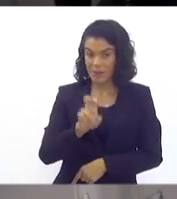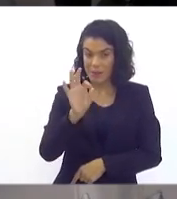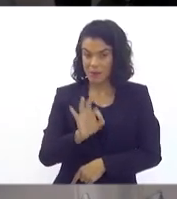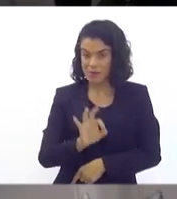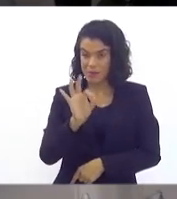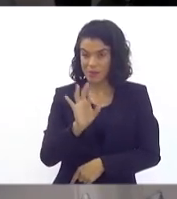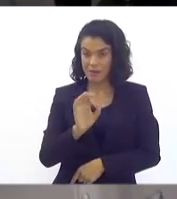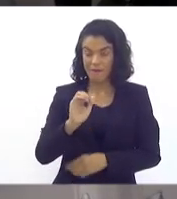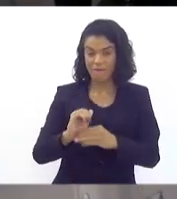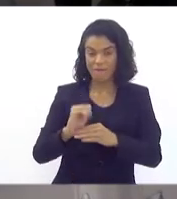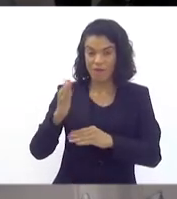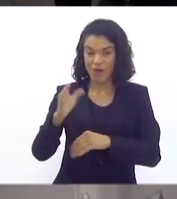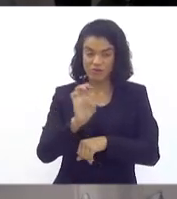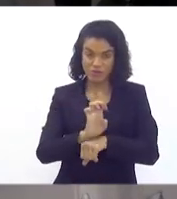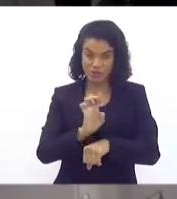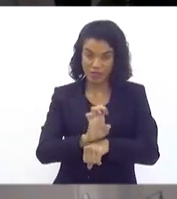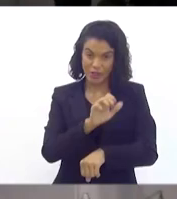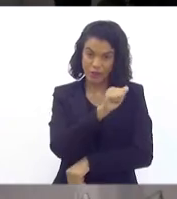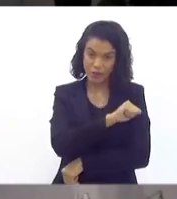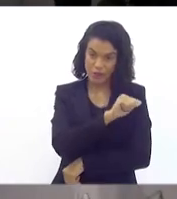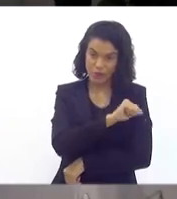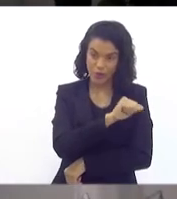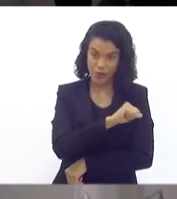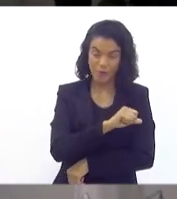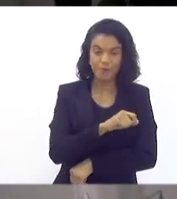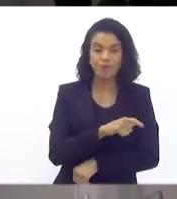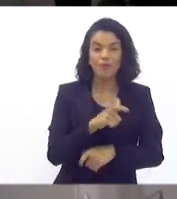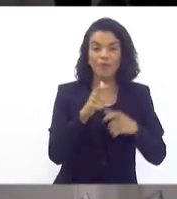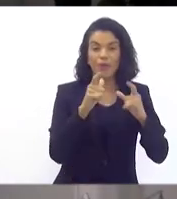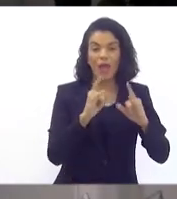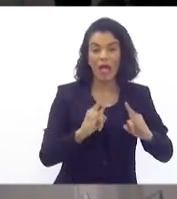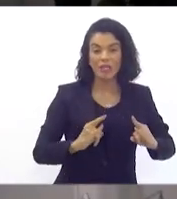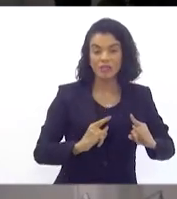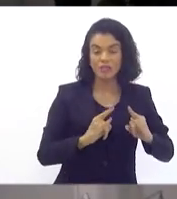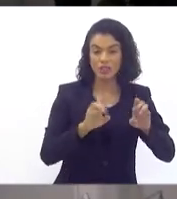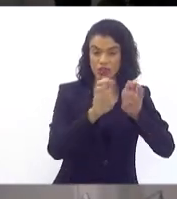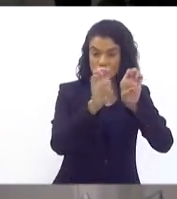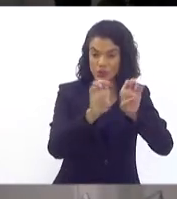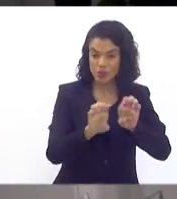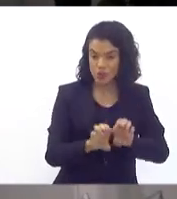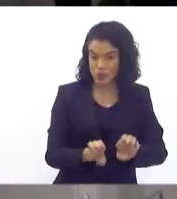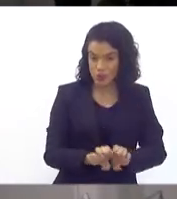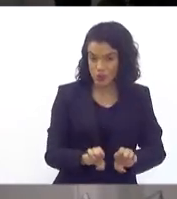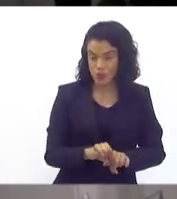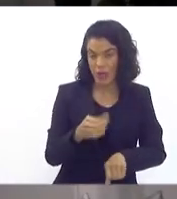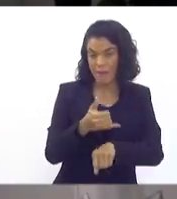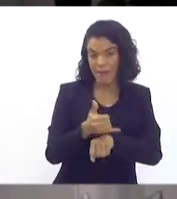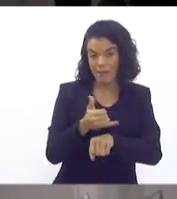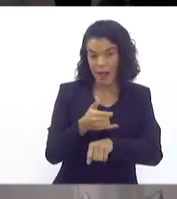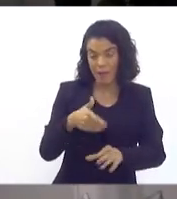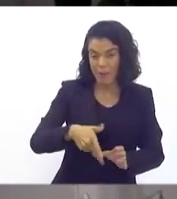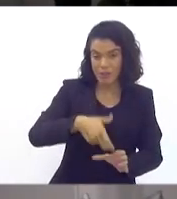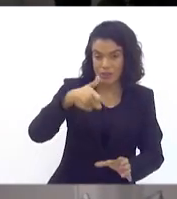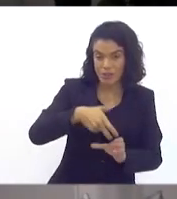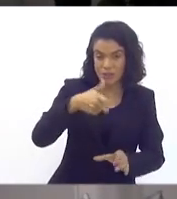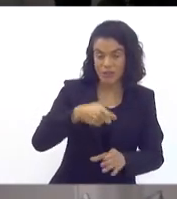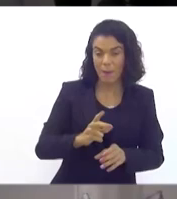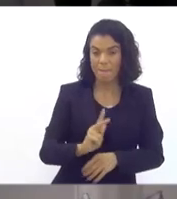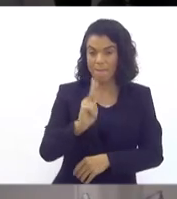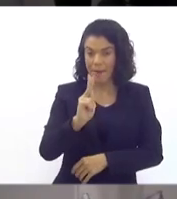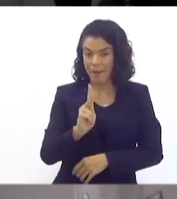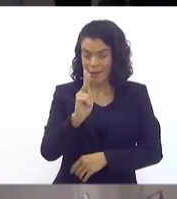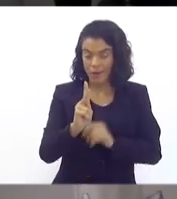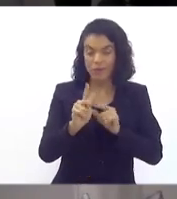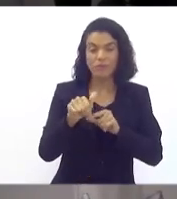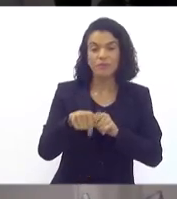da Petrobras tão fora do Estado do Rio de Janeiro plataformas eu ouviu o Jean Paul o presidente da Petrobras dizendo que plataforma deve ser